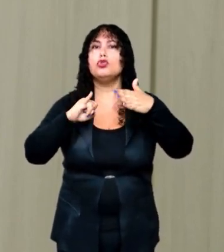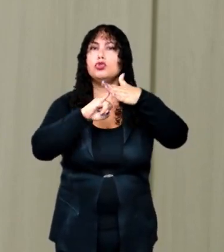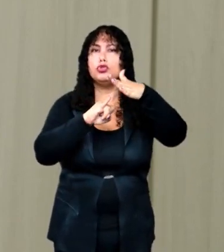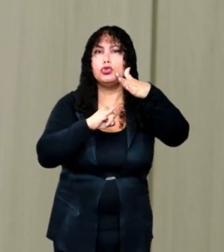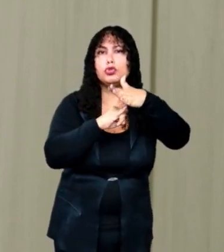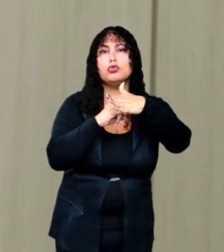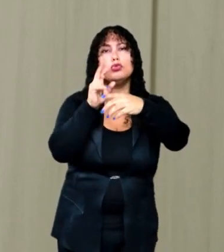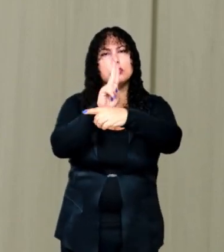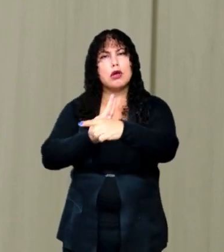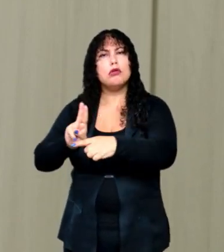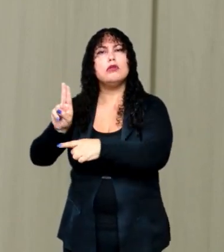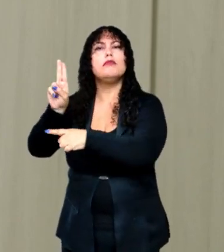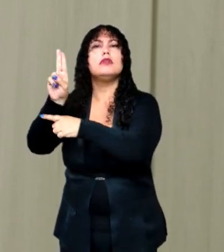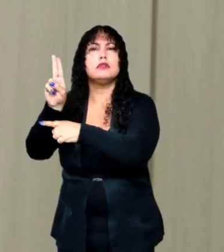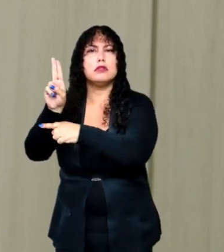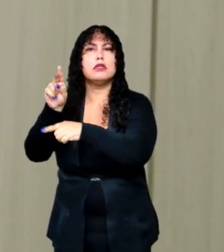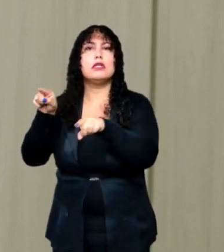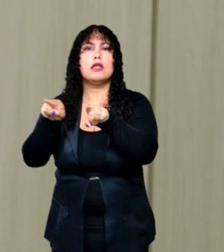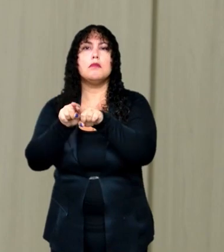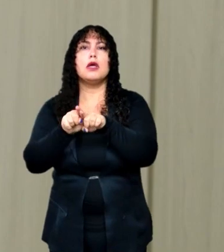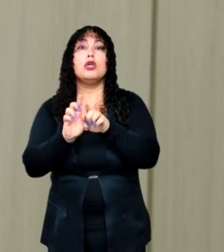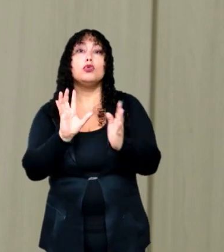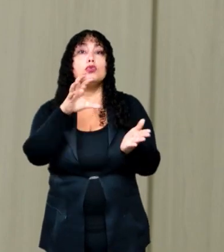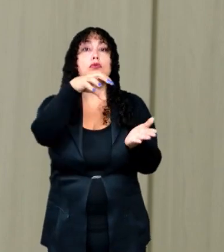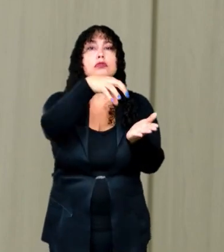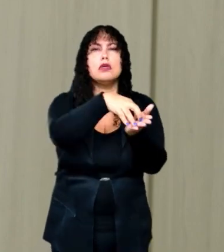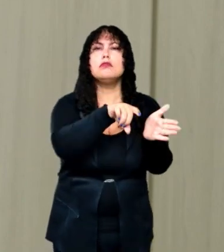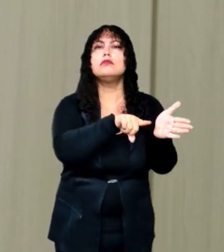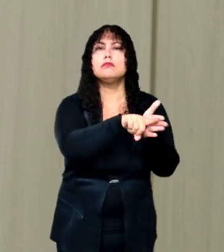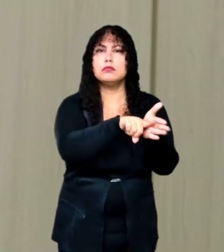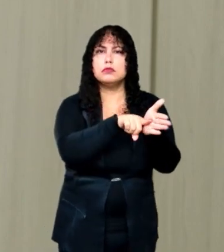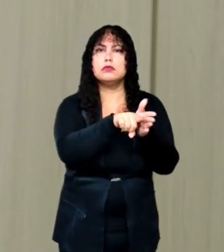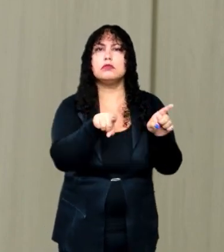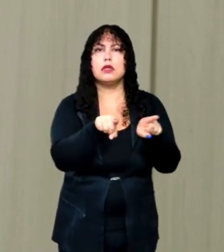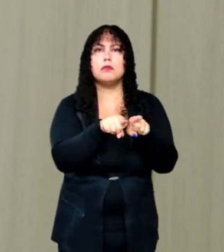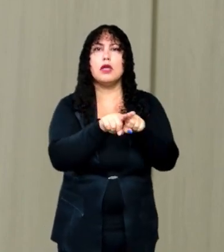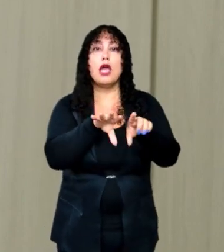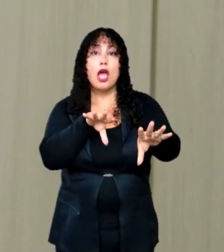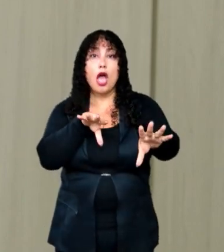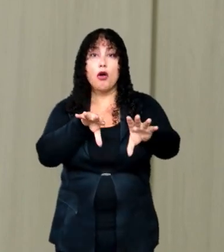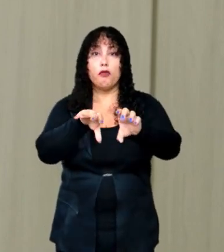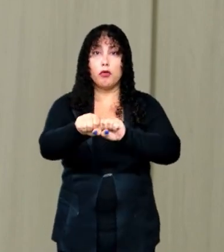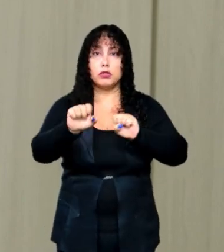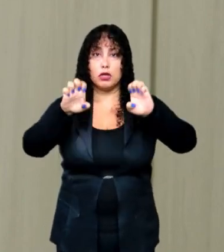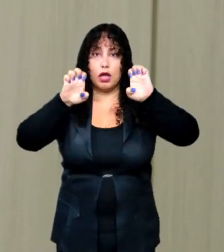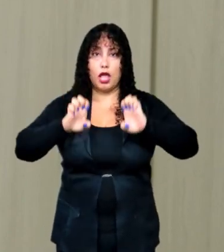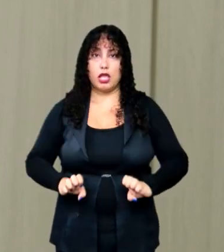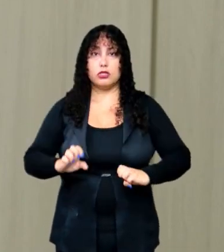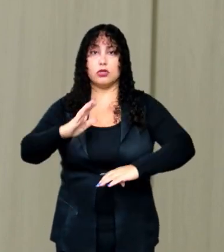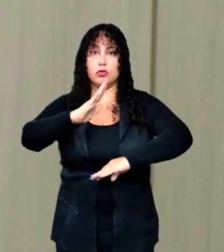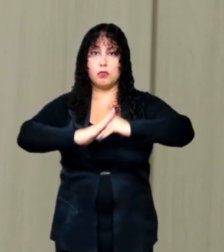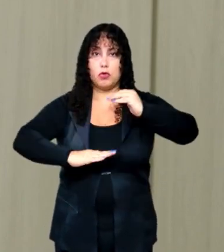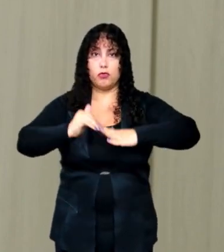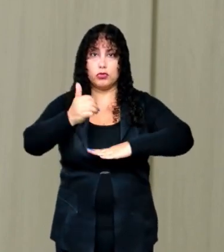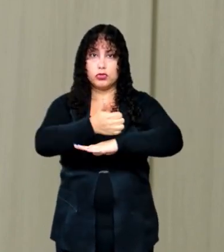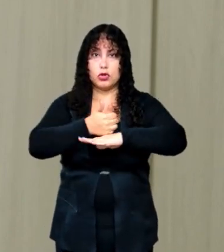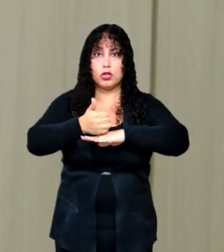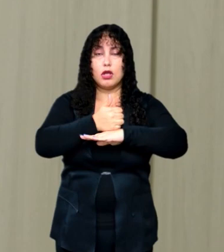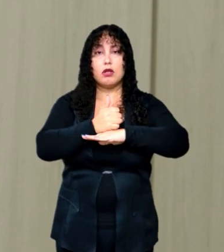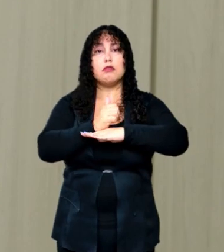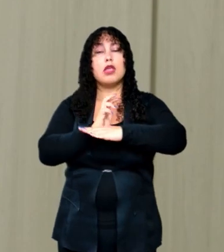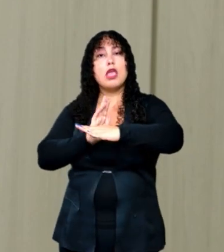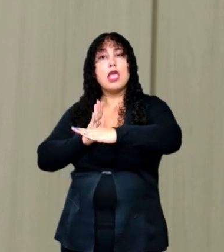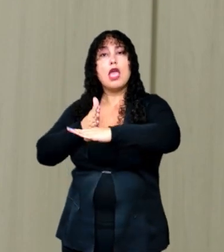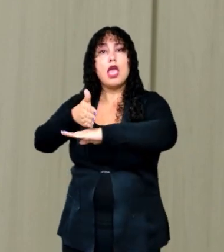nas universidades e nos centros de pesquisa também, que é nessa formação ética do profissional que vai depois para o